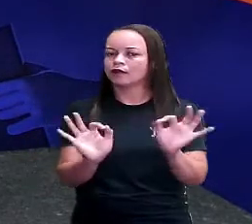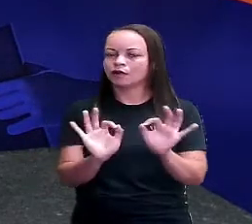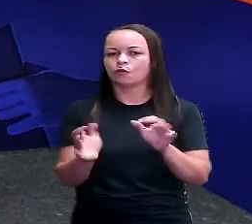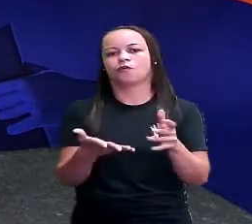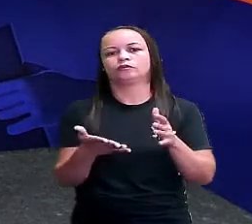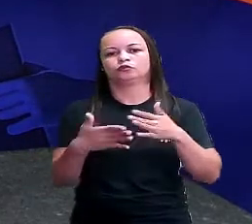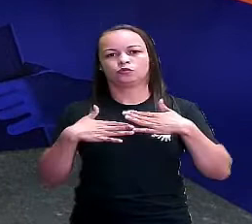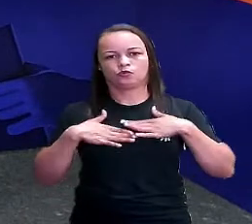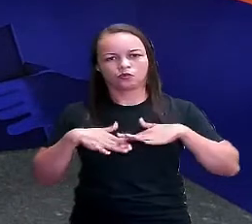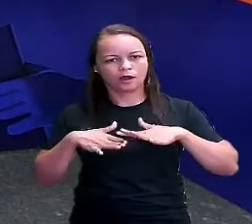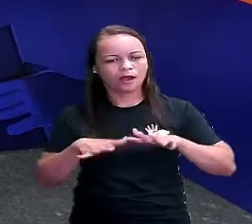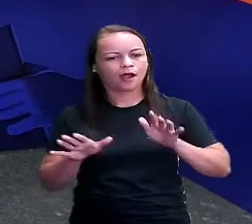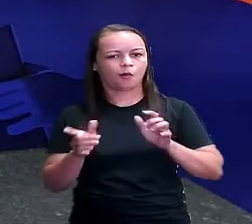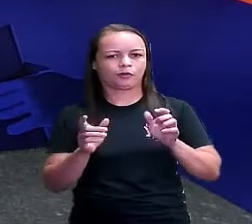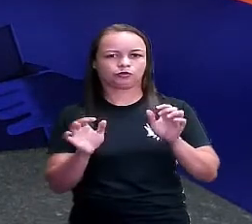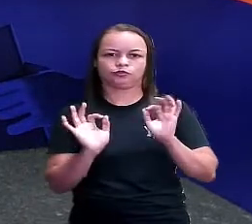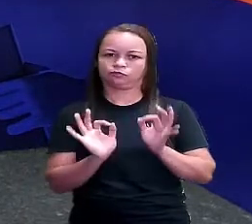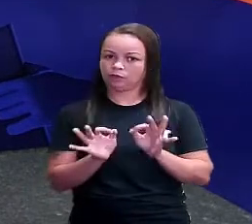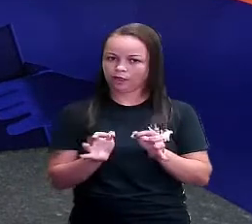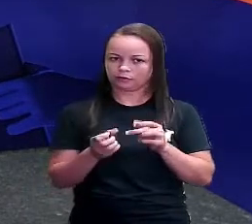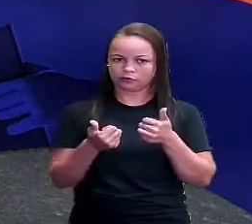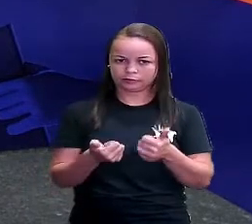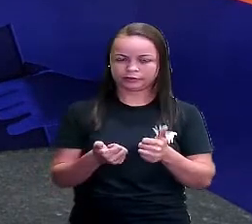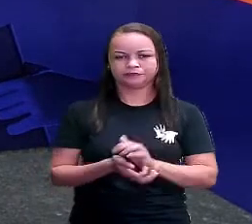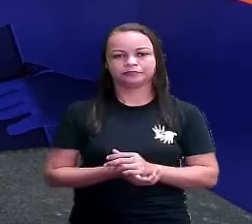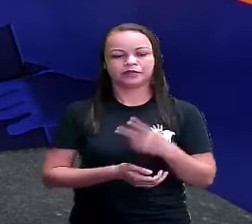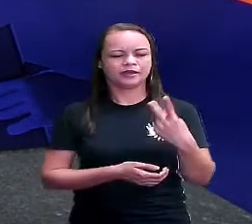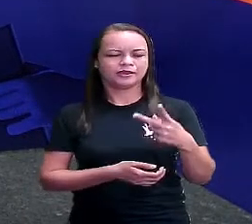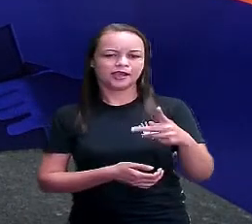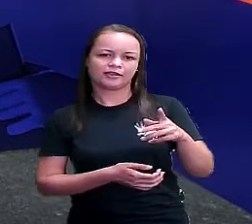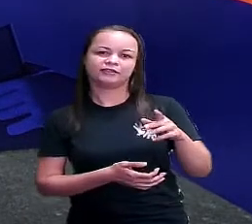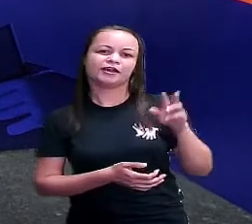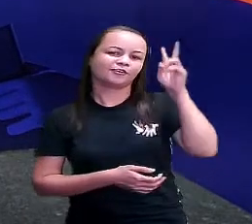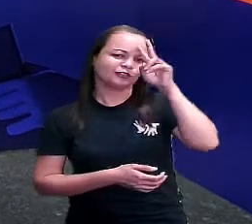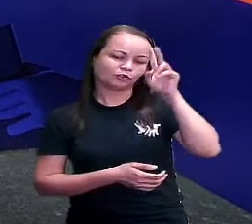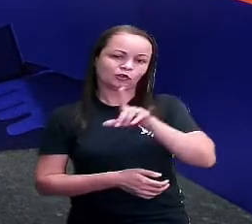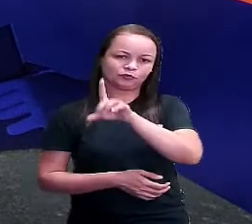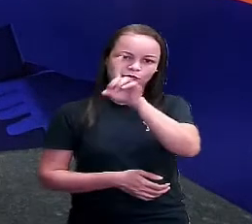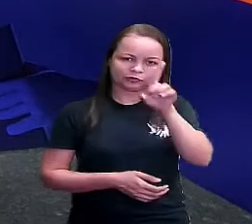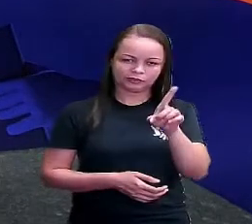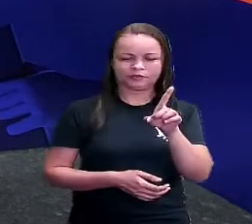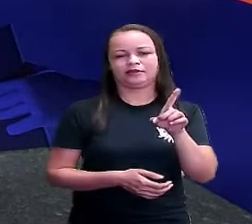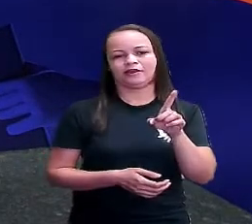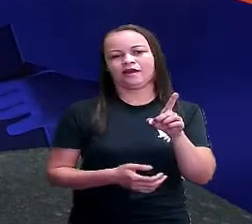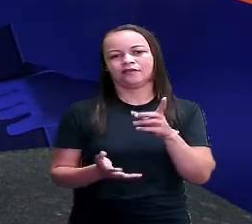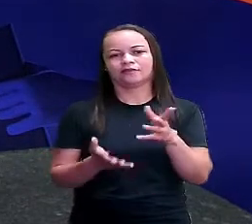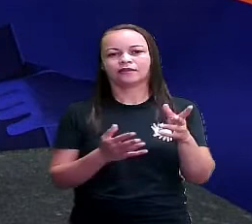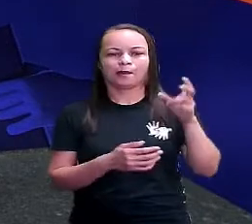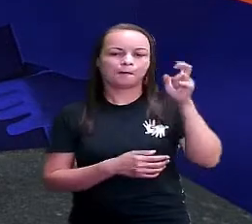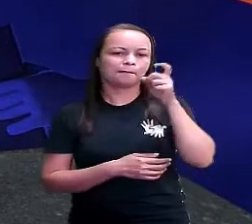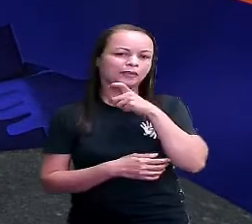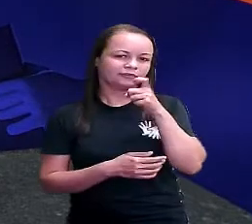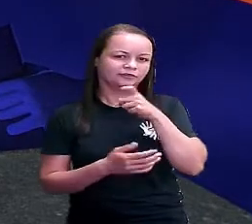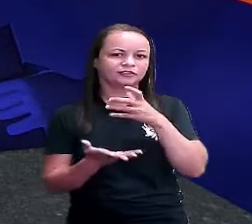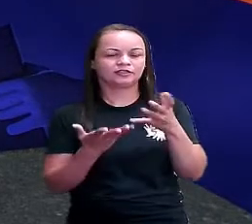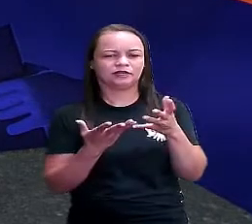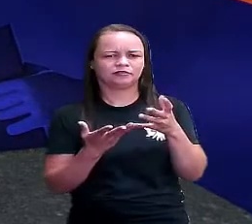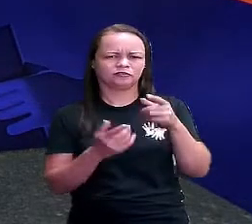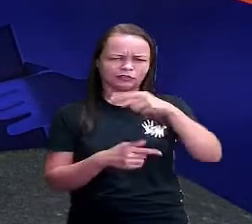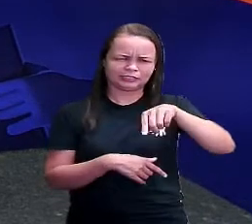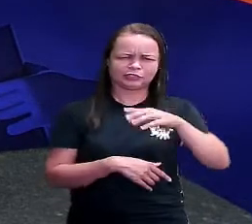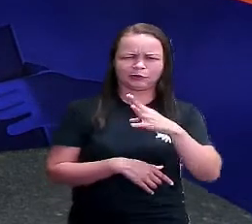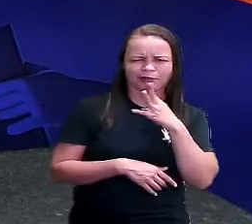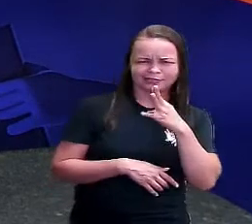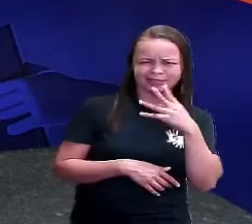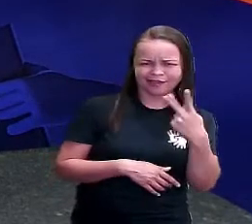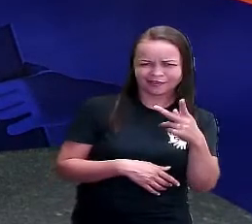com calma, tudo direitinho, tá bom? E essa foi a história do Dia da Mentira. Vocês sabiam dela? Eu acho que muita gente não sabia. Outras